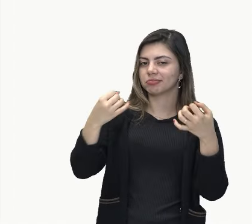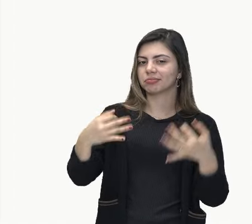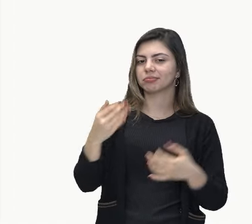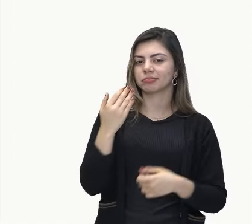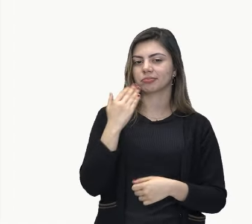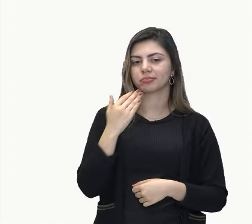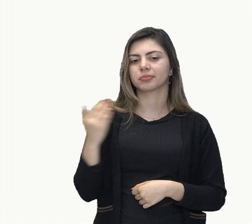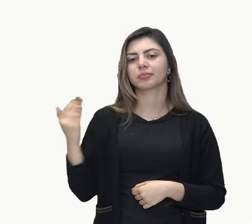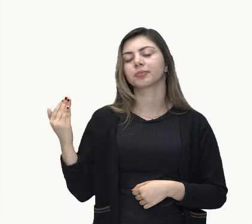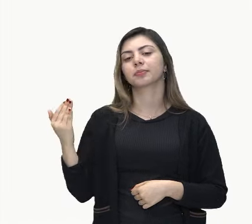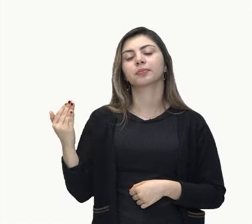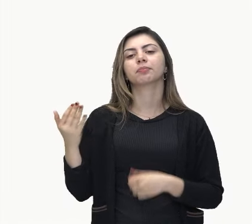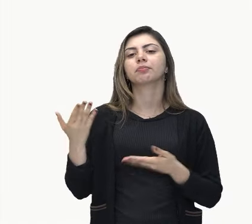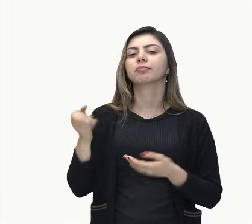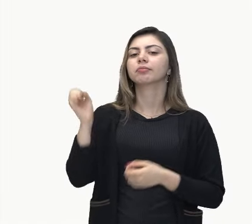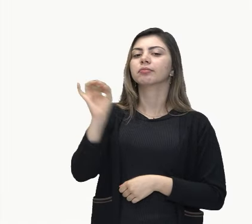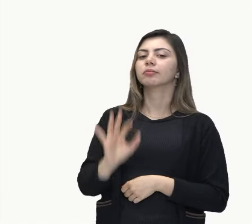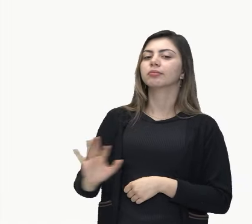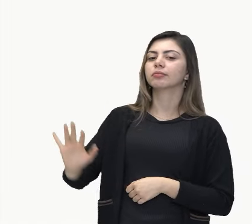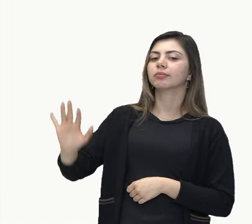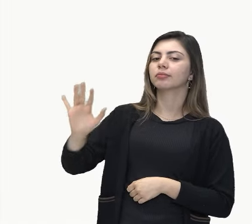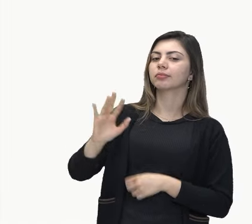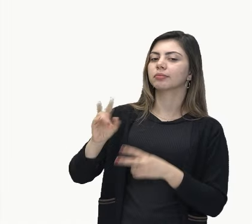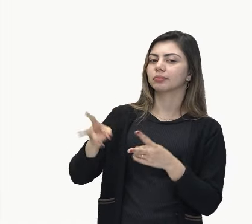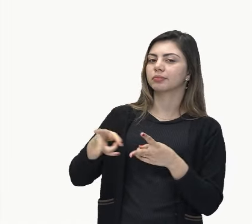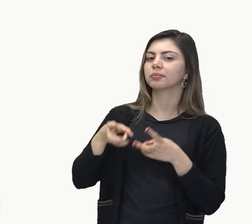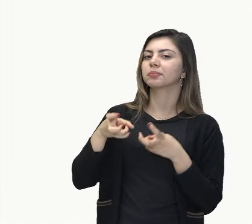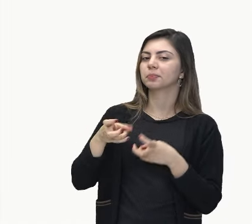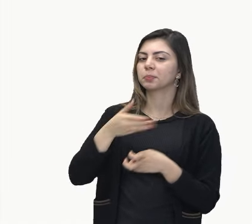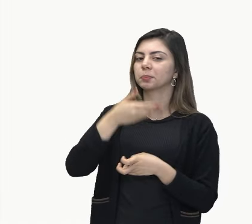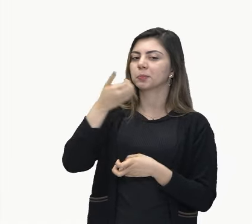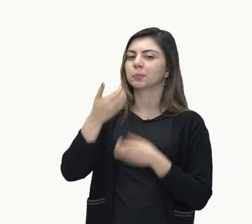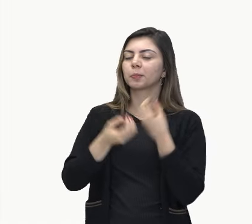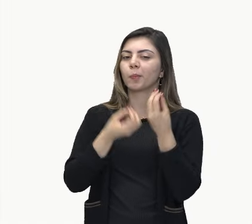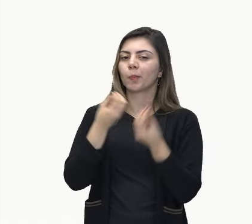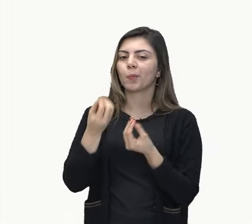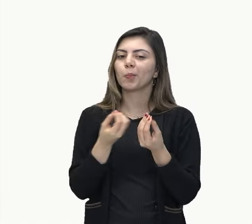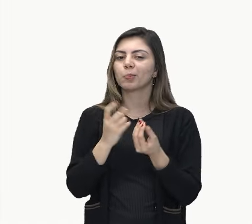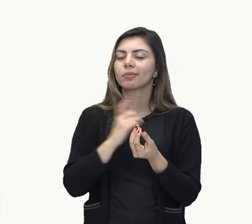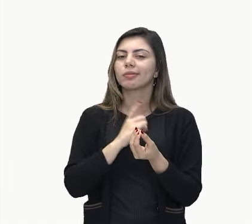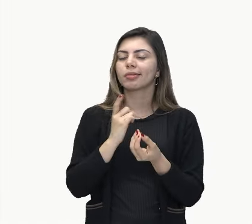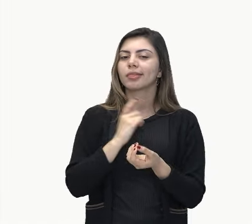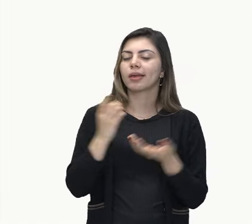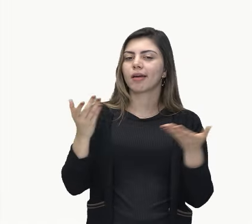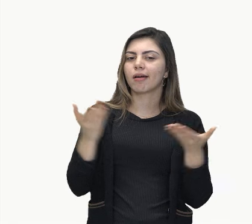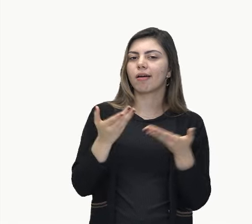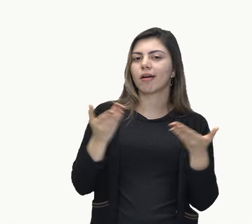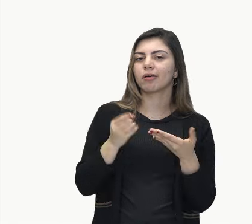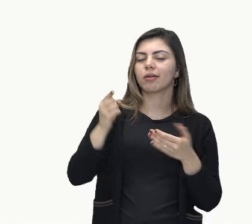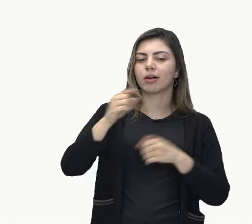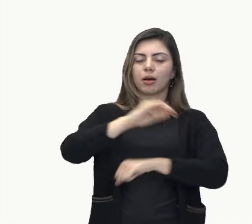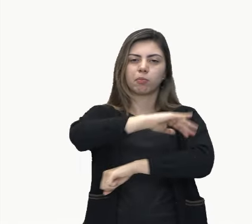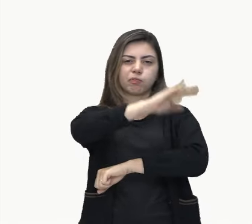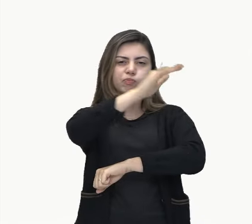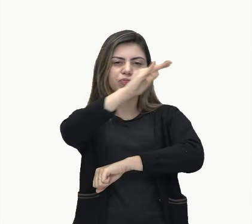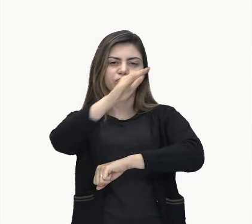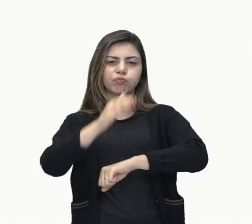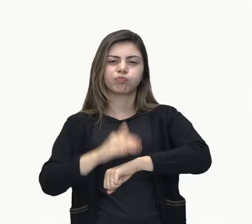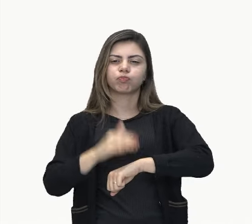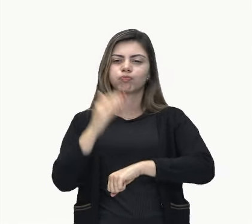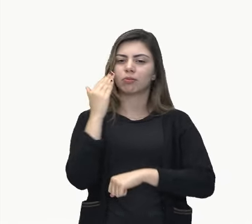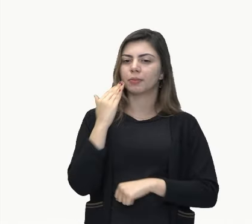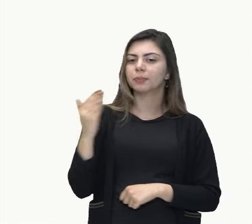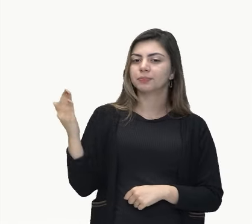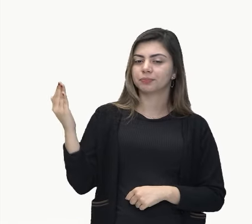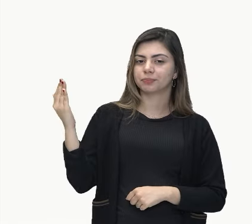Ocidental. Neste mapa, nós podemos analisar melhor onde vai estar localizado essa serra, tá?